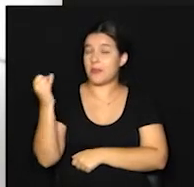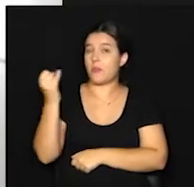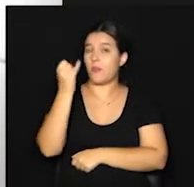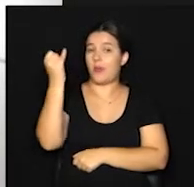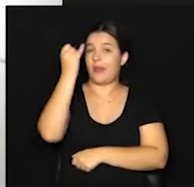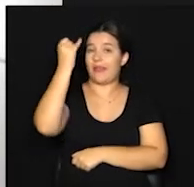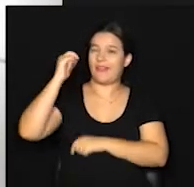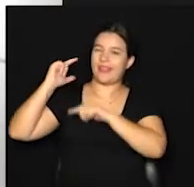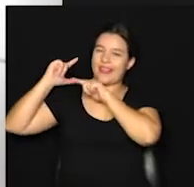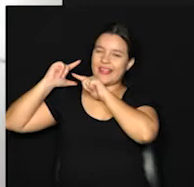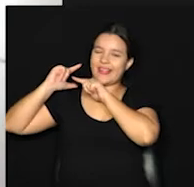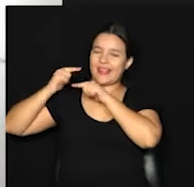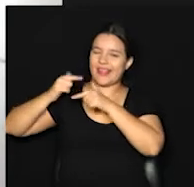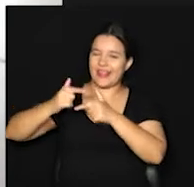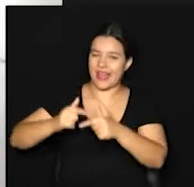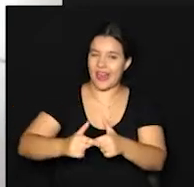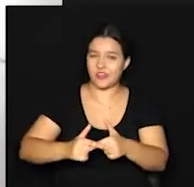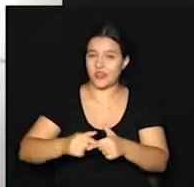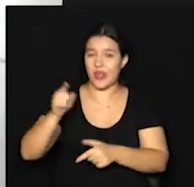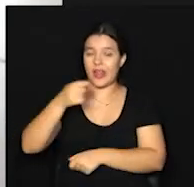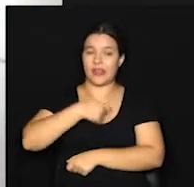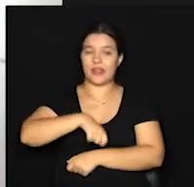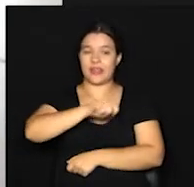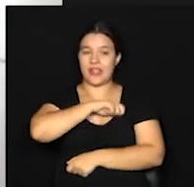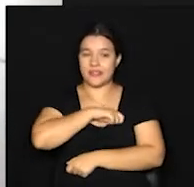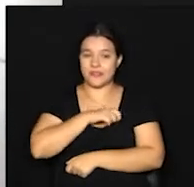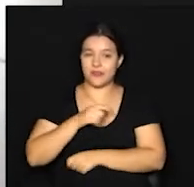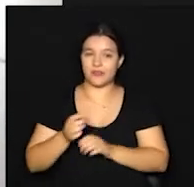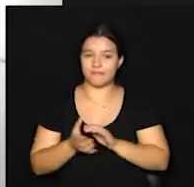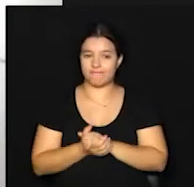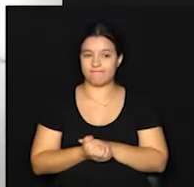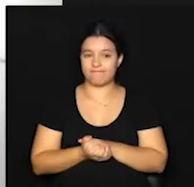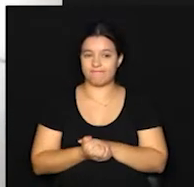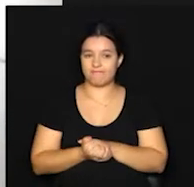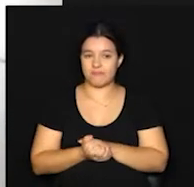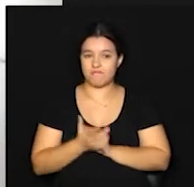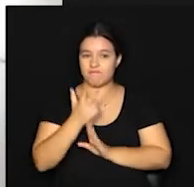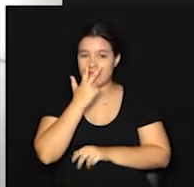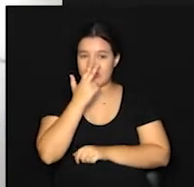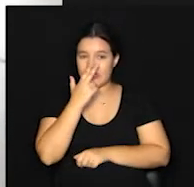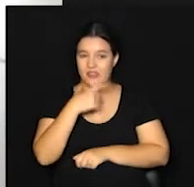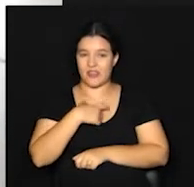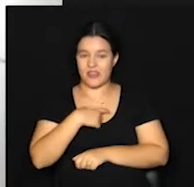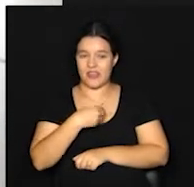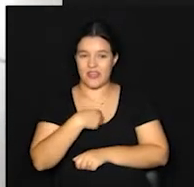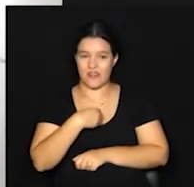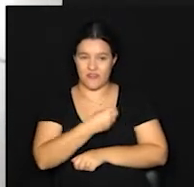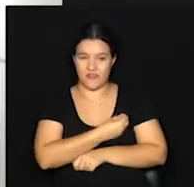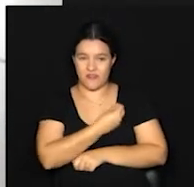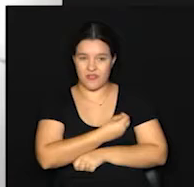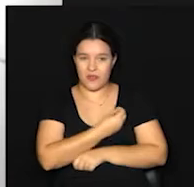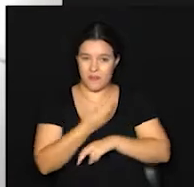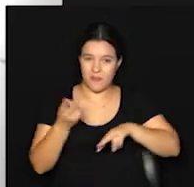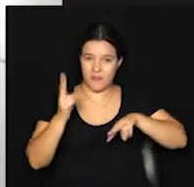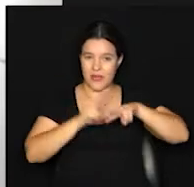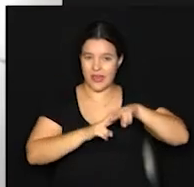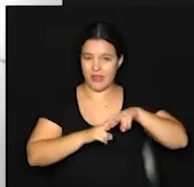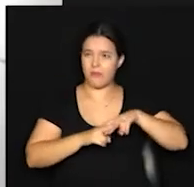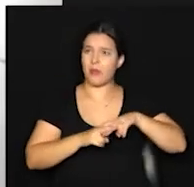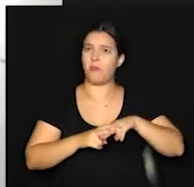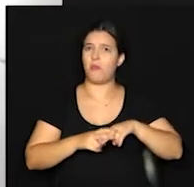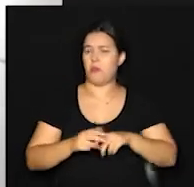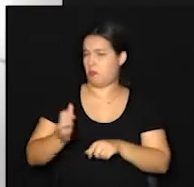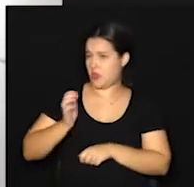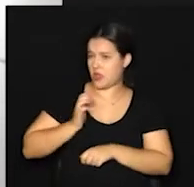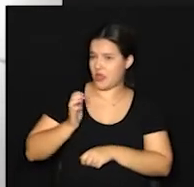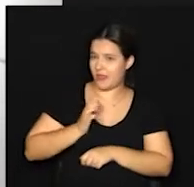família tradicional também catalana, eu vivia numa gaiola, né? Ainda que a gaiola fosse de ouro, não deixava de ser uma